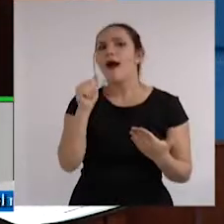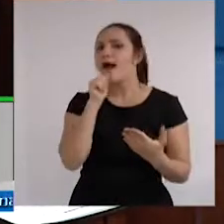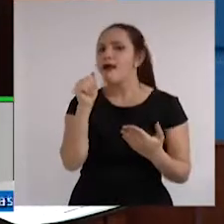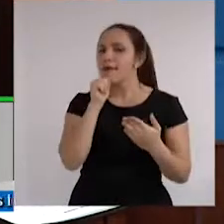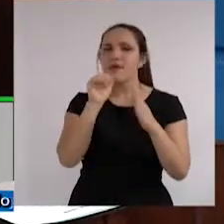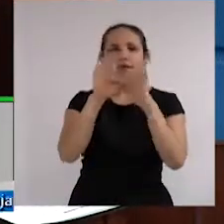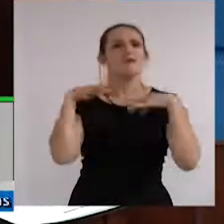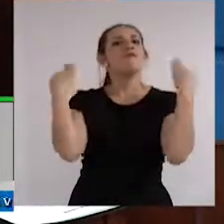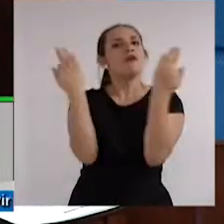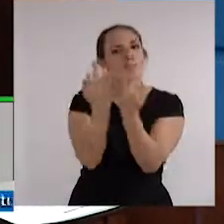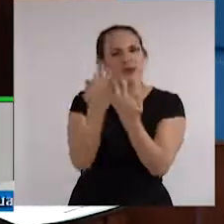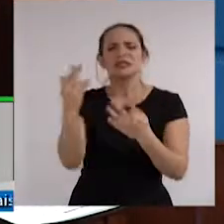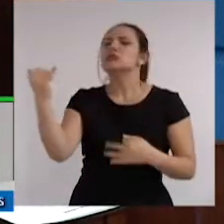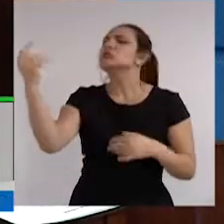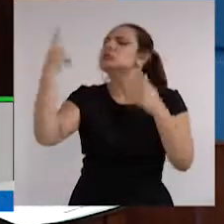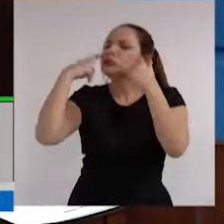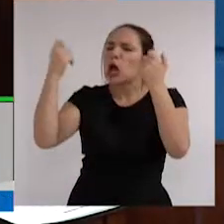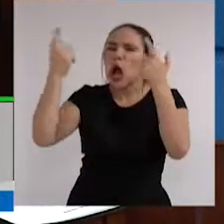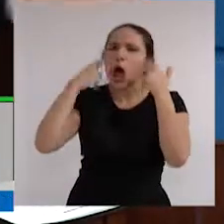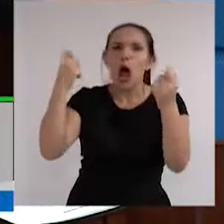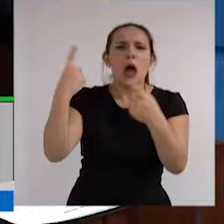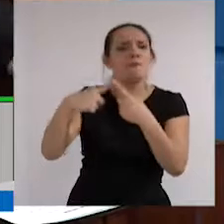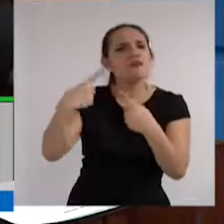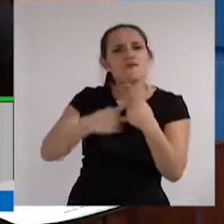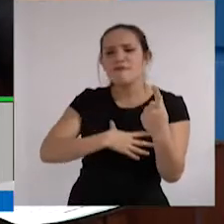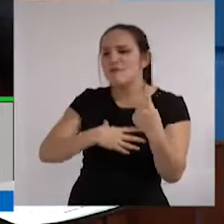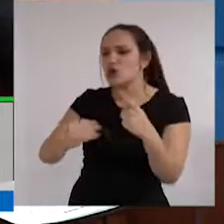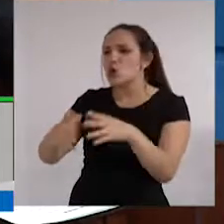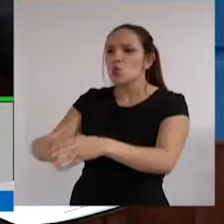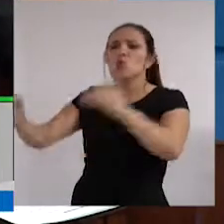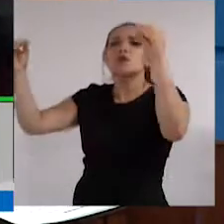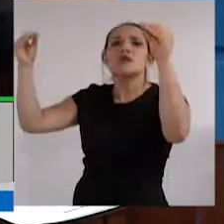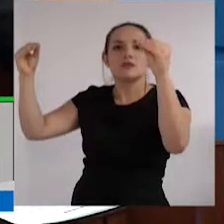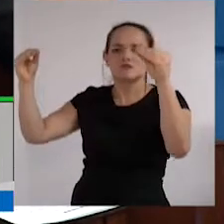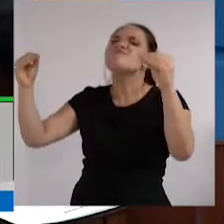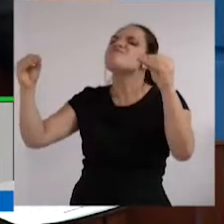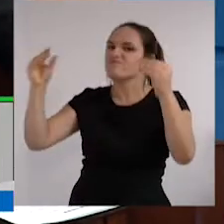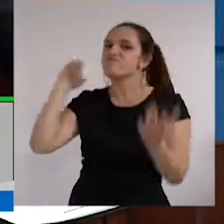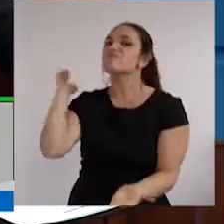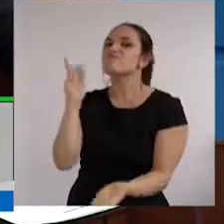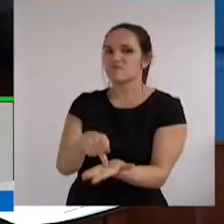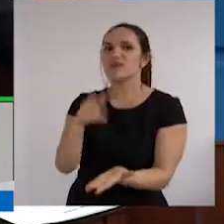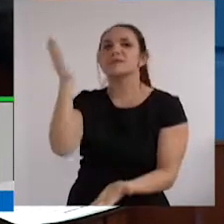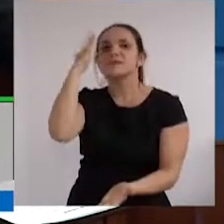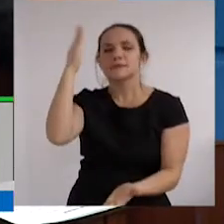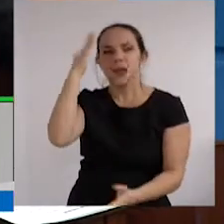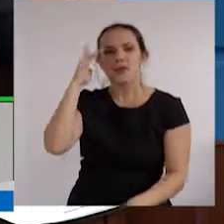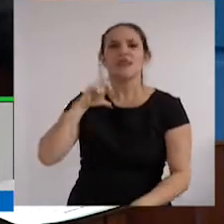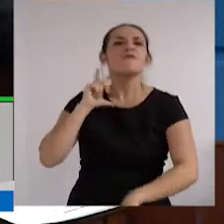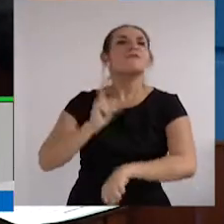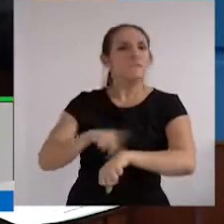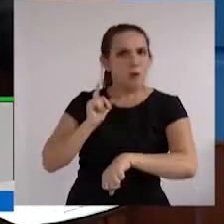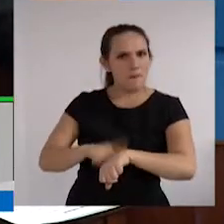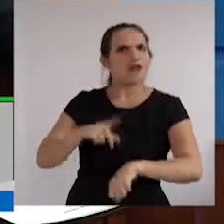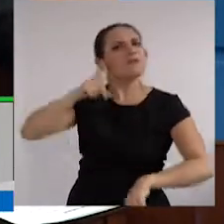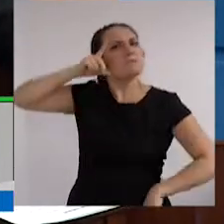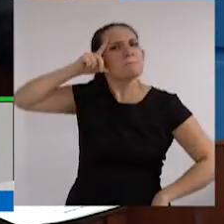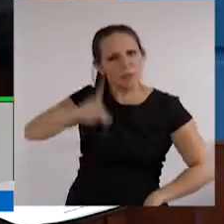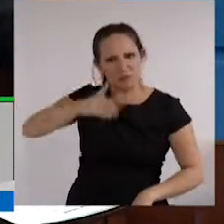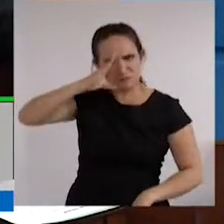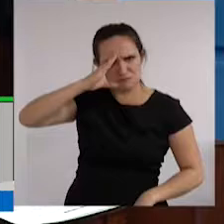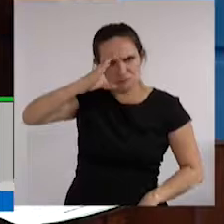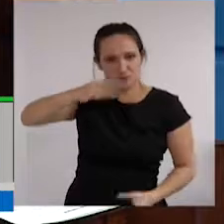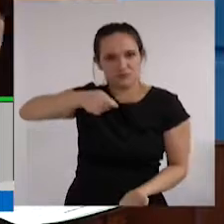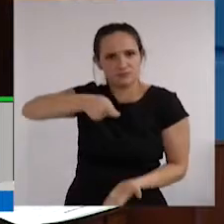a ausência dos seus filhos, elas sabem muito bem o que foi o período da ditadura militar